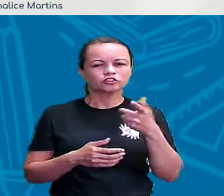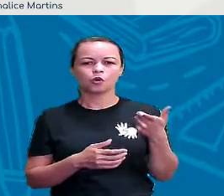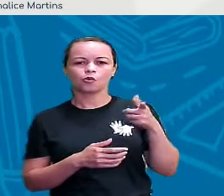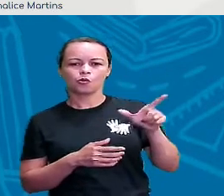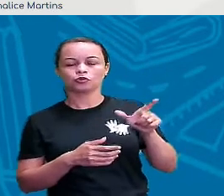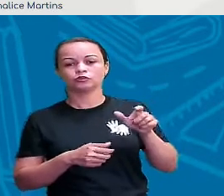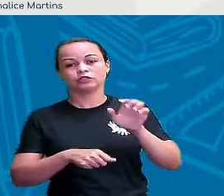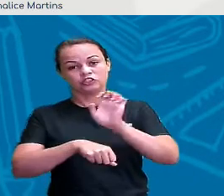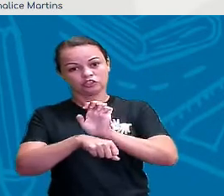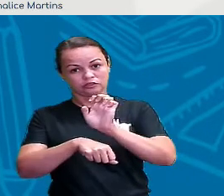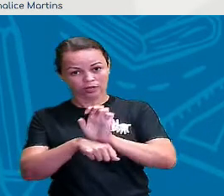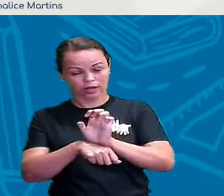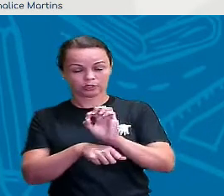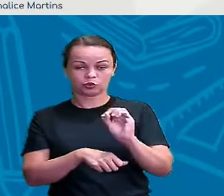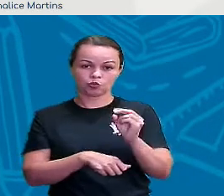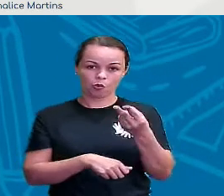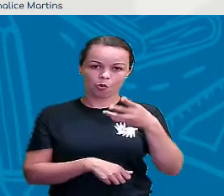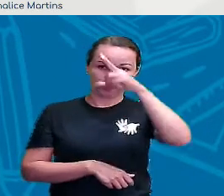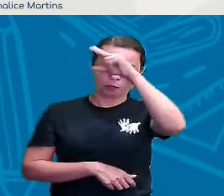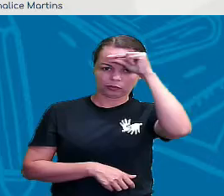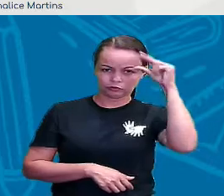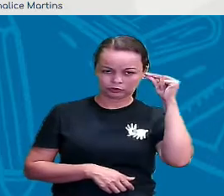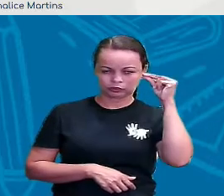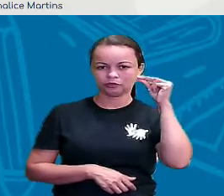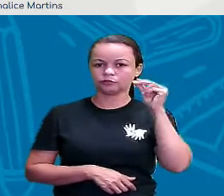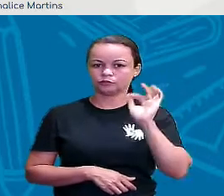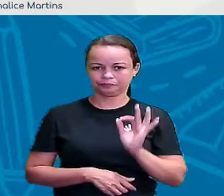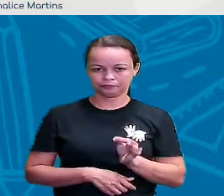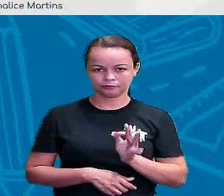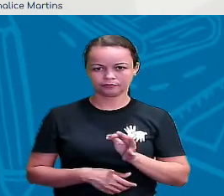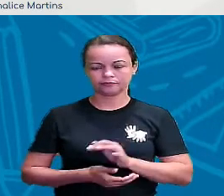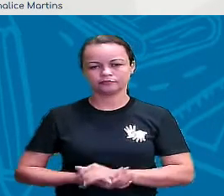ou em outro município, tá certo?